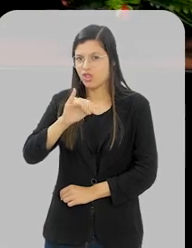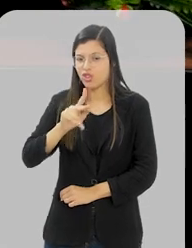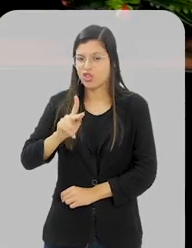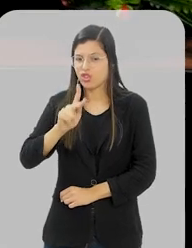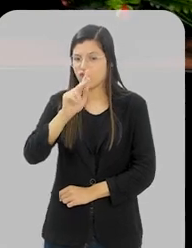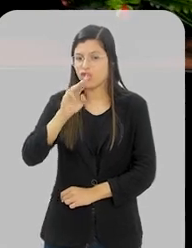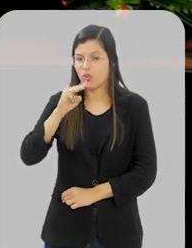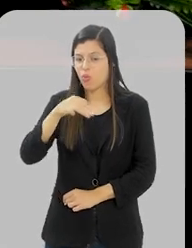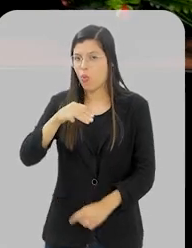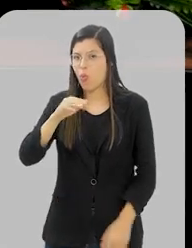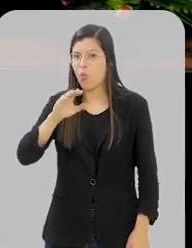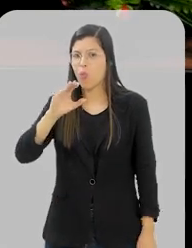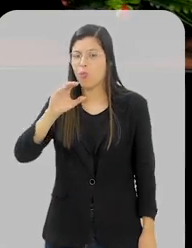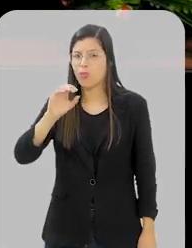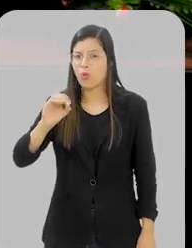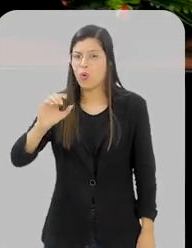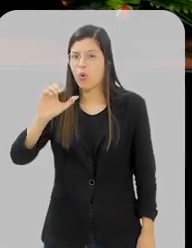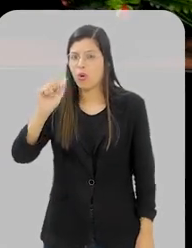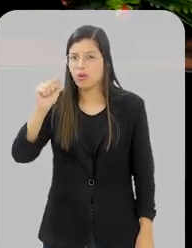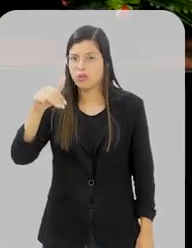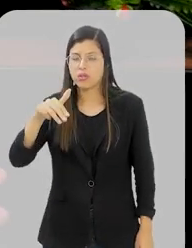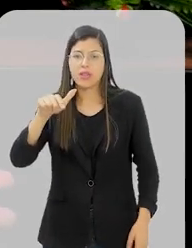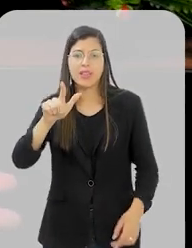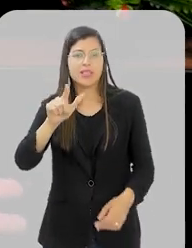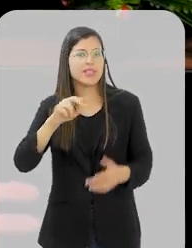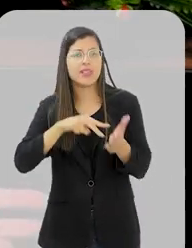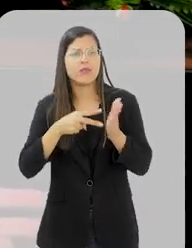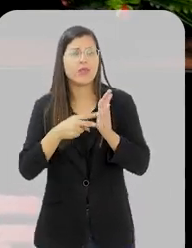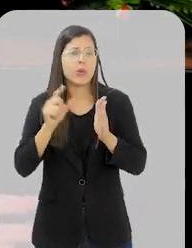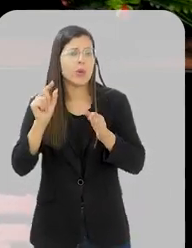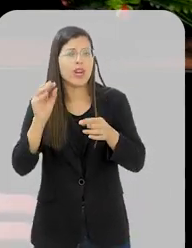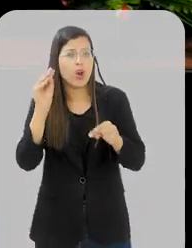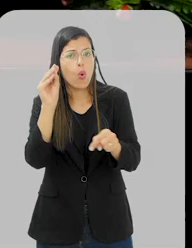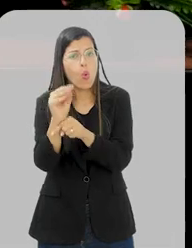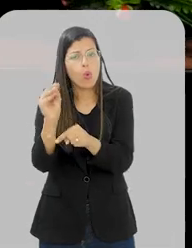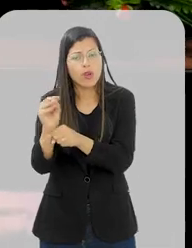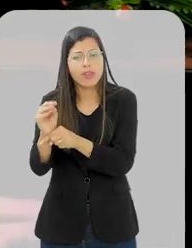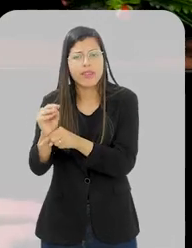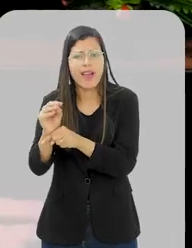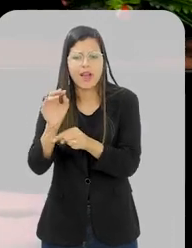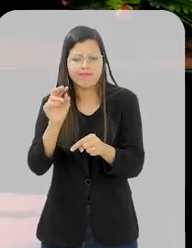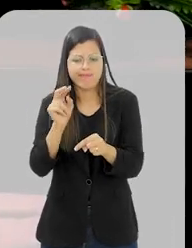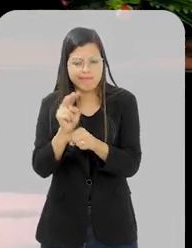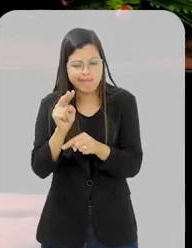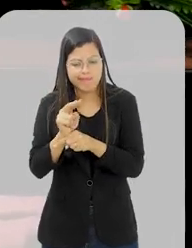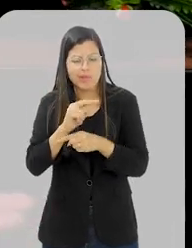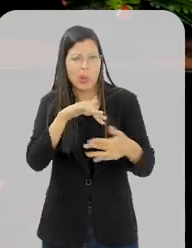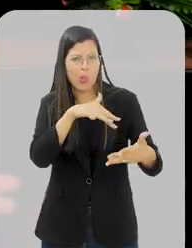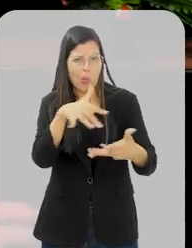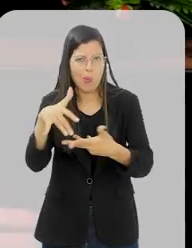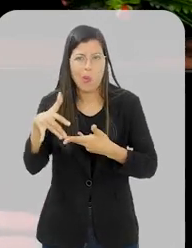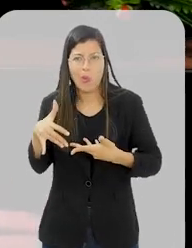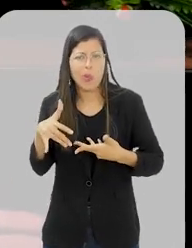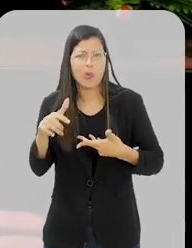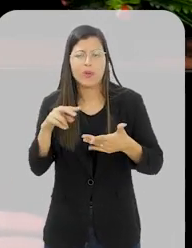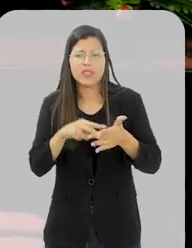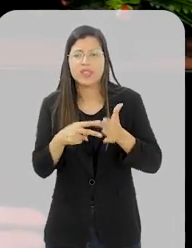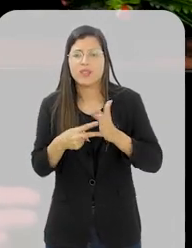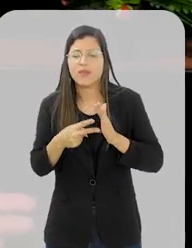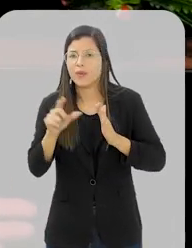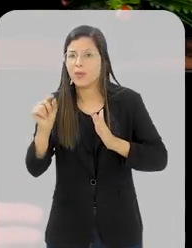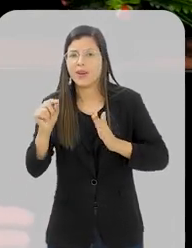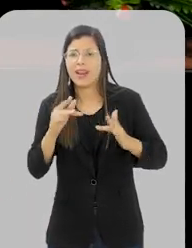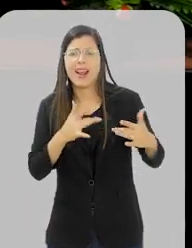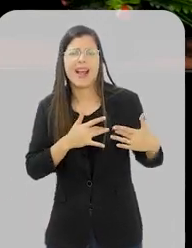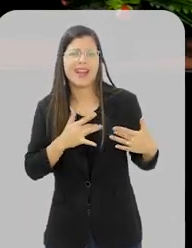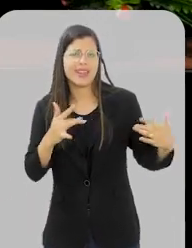cuidar do resto do mundo cuidar do mundo como um todo e isso é exatamente o quê é caridade e